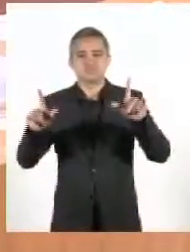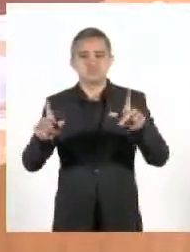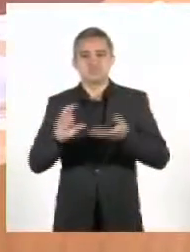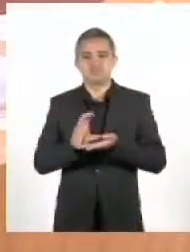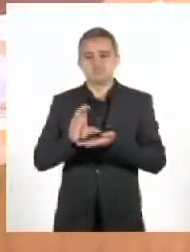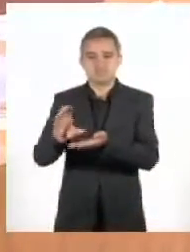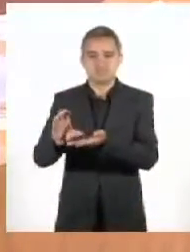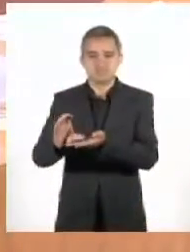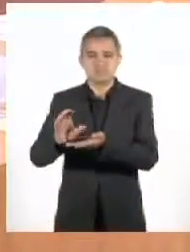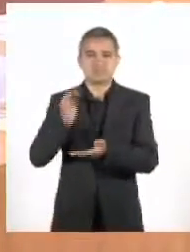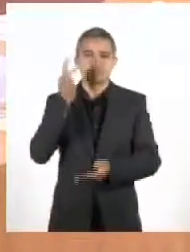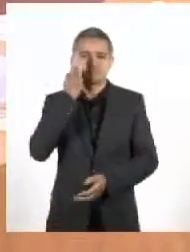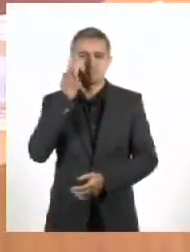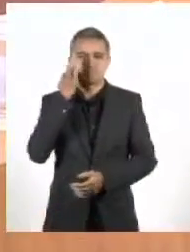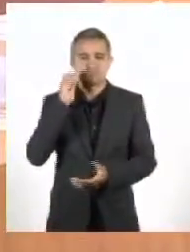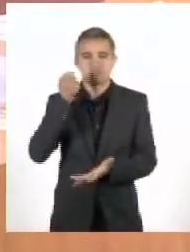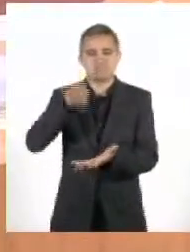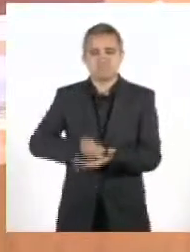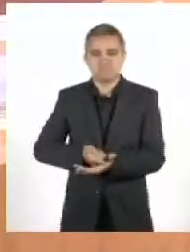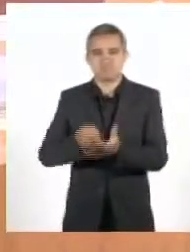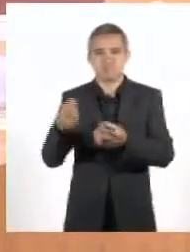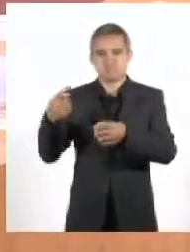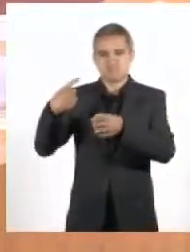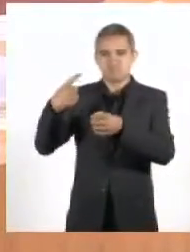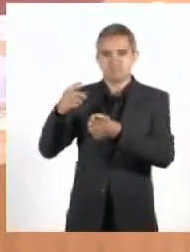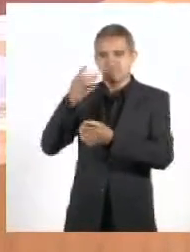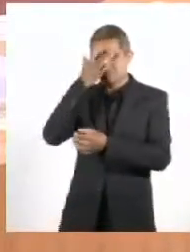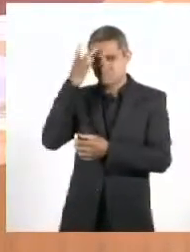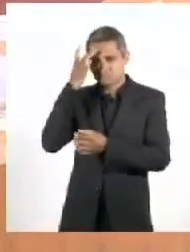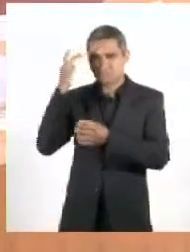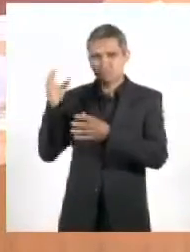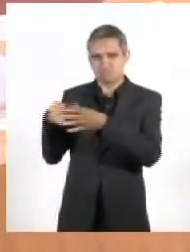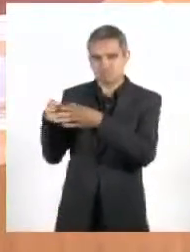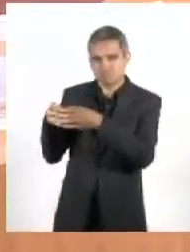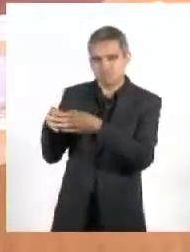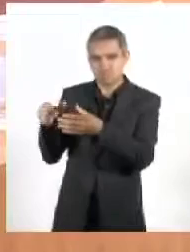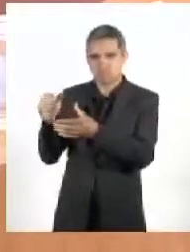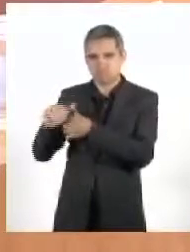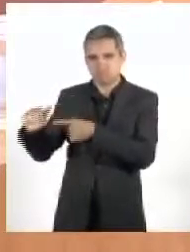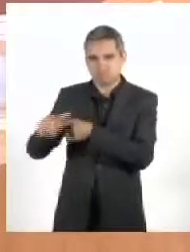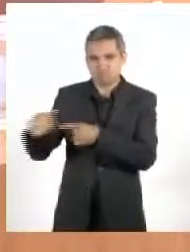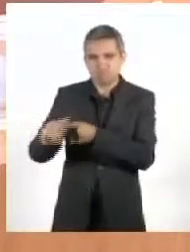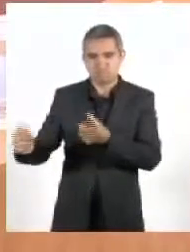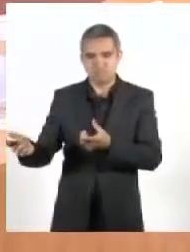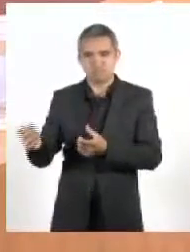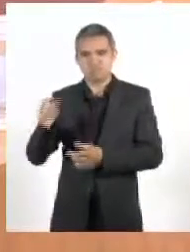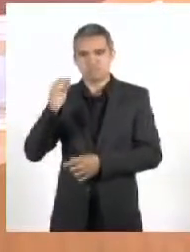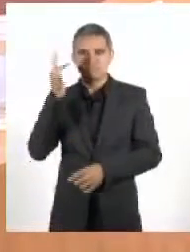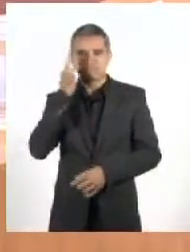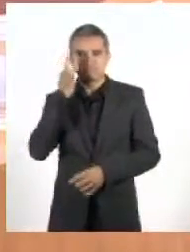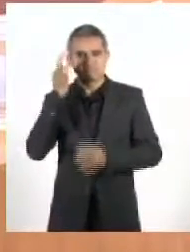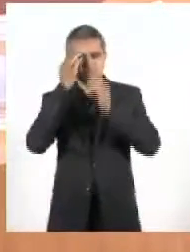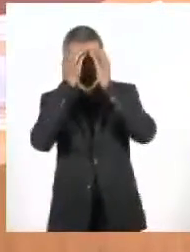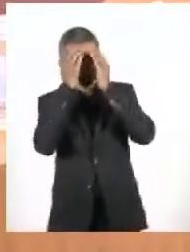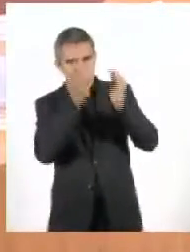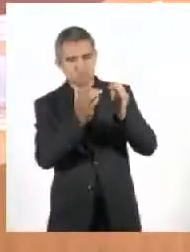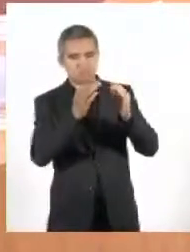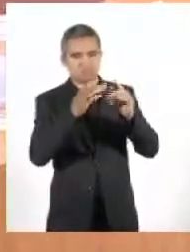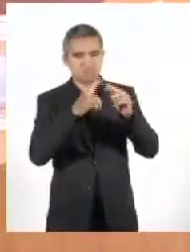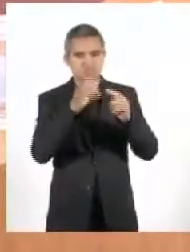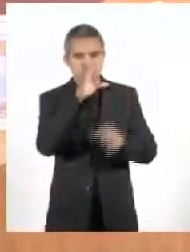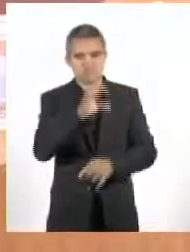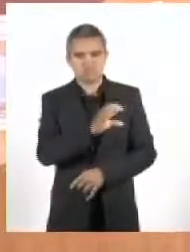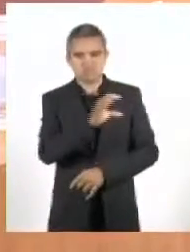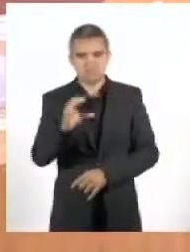lideranças políticas. Então, governador Flávio Dino, respeite a Igreja Católica, respeite a pastoral,